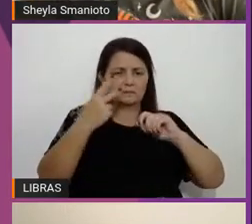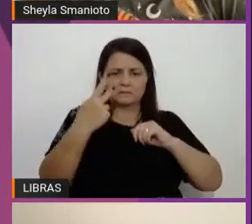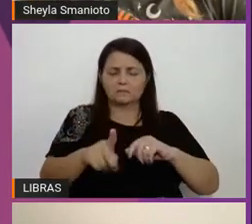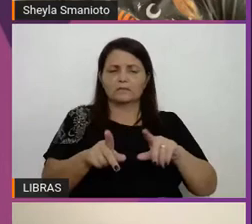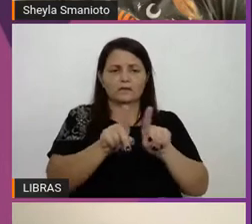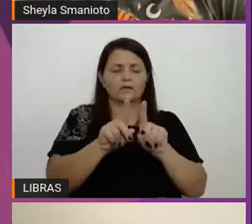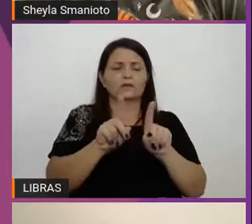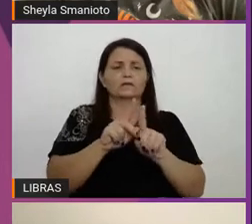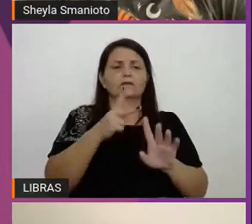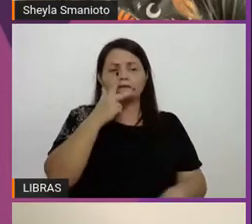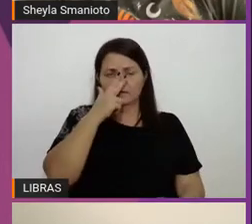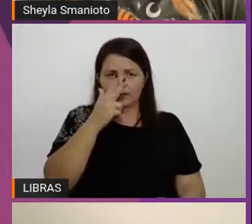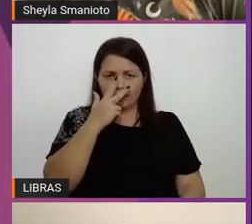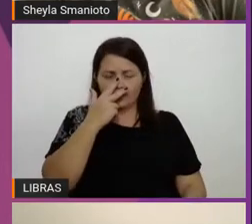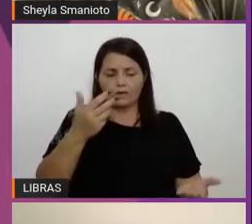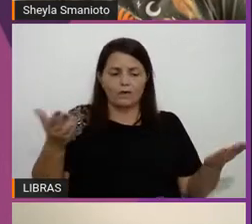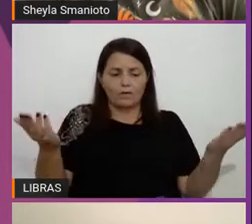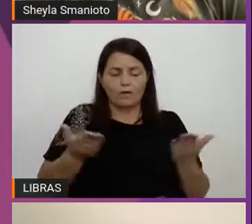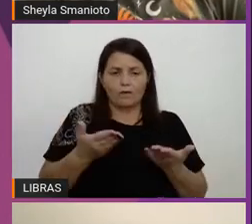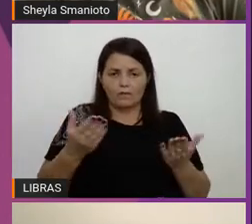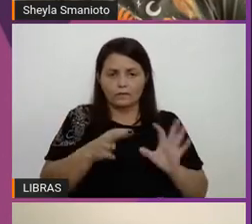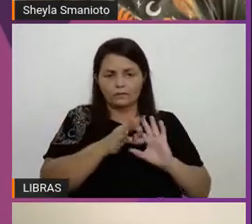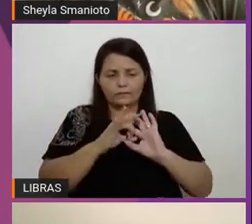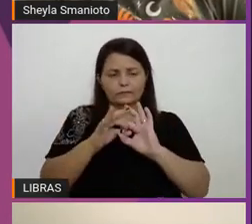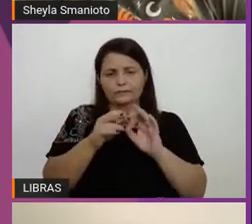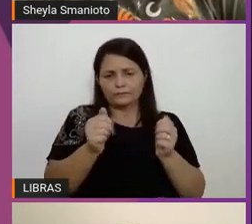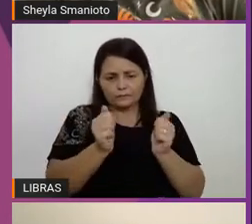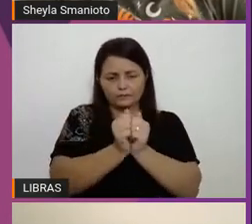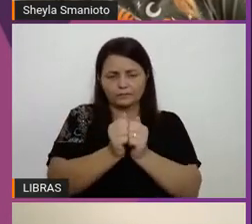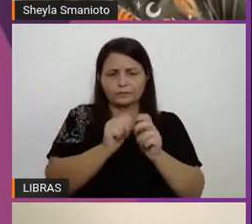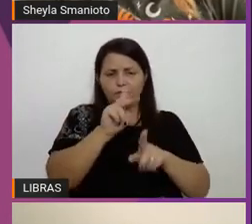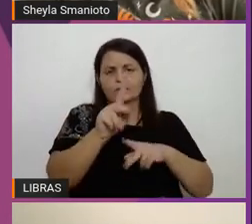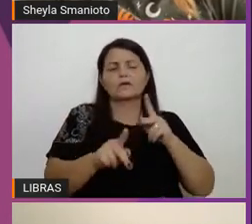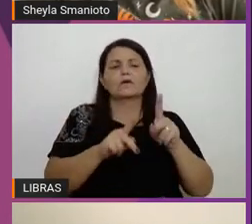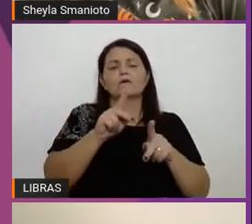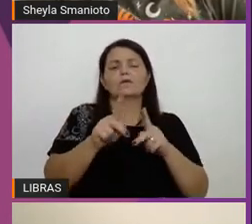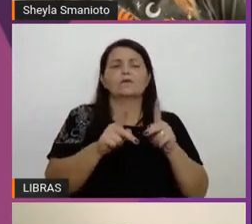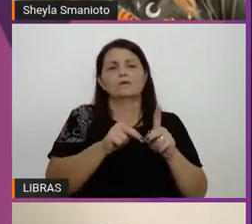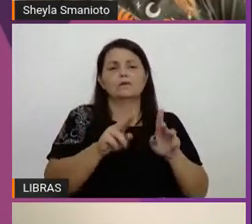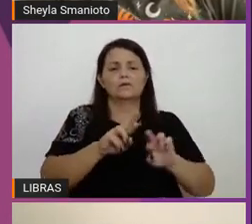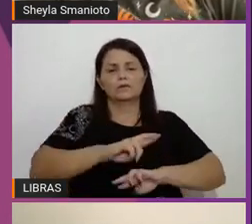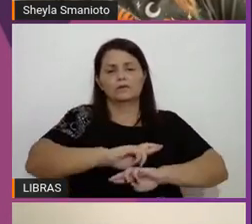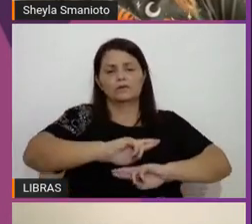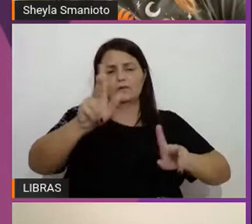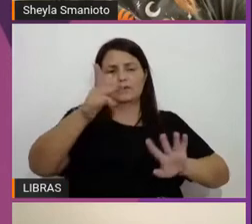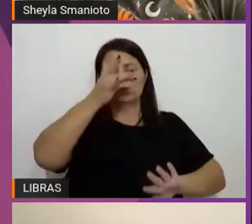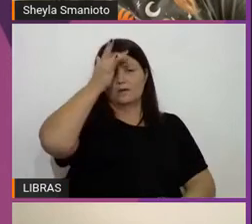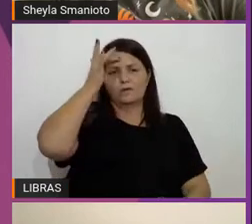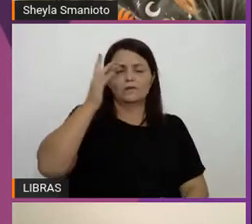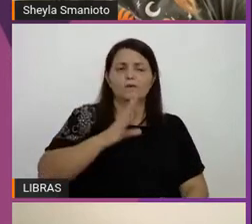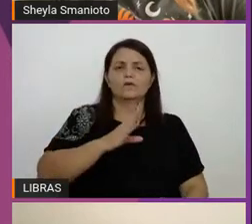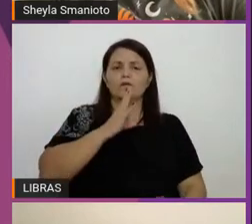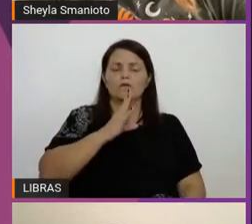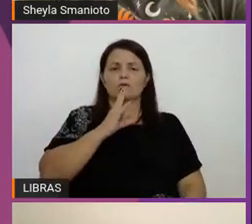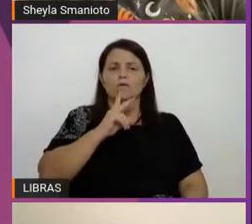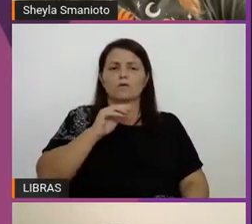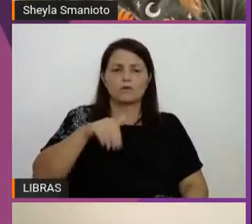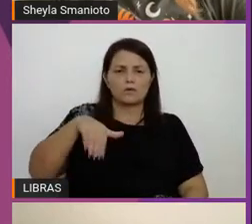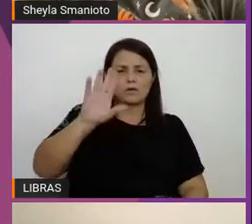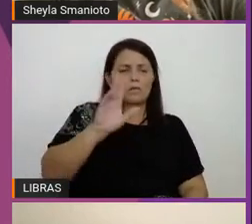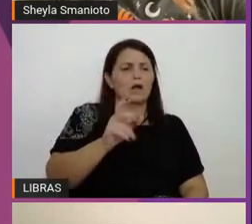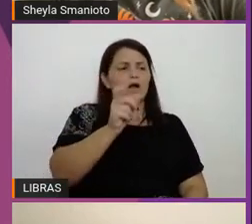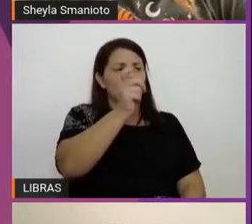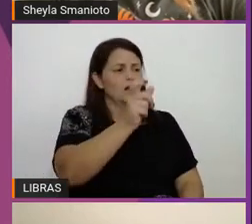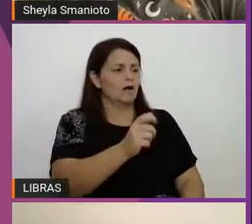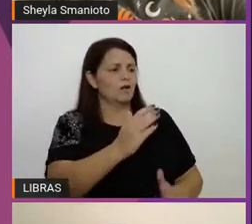mas eu acho que como hoje a gente está reunindo é um pouco licor mais híbrido pessoas que talvez conheçam mais a obra de